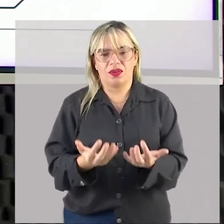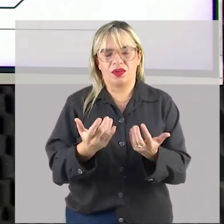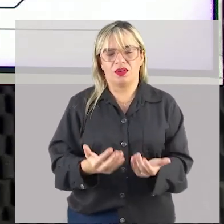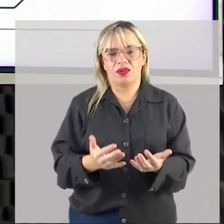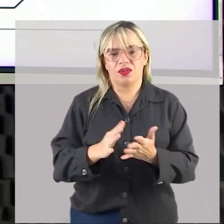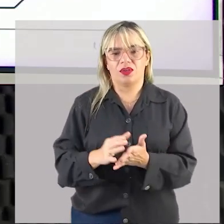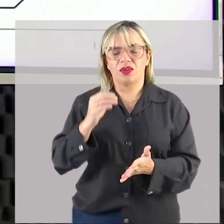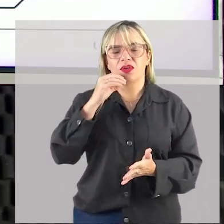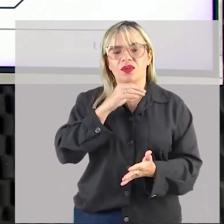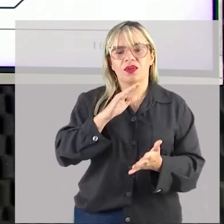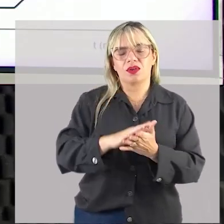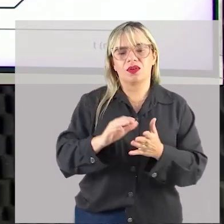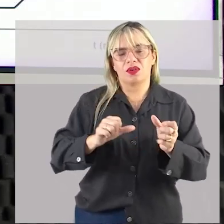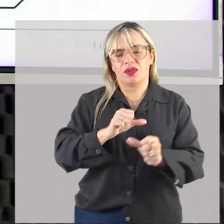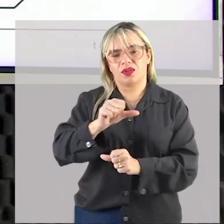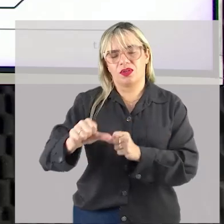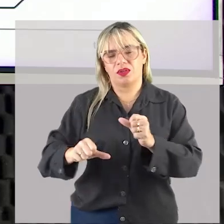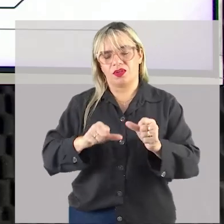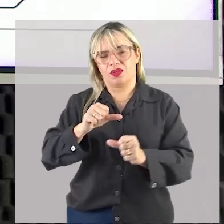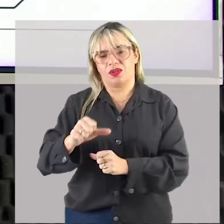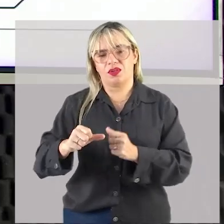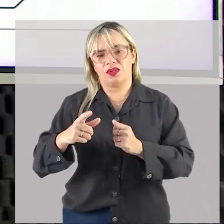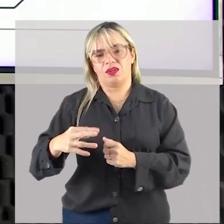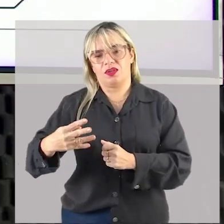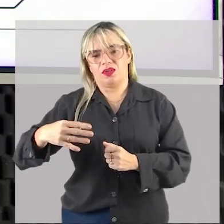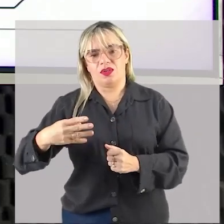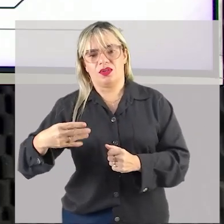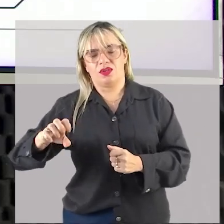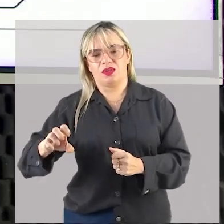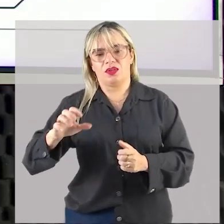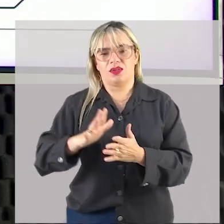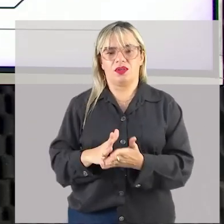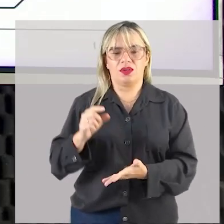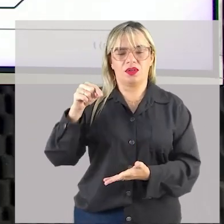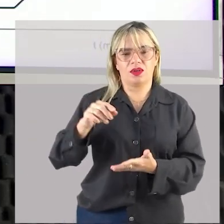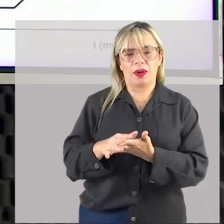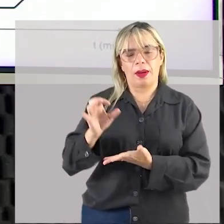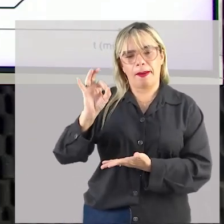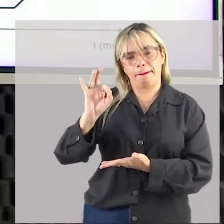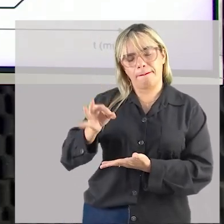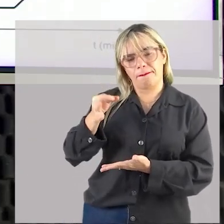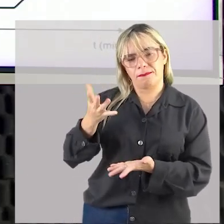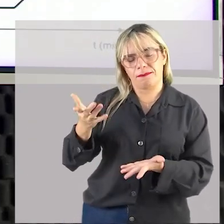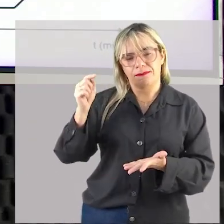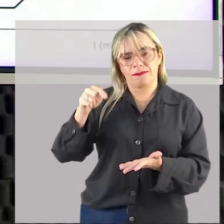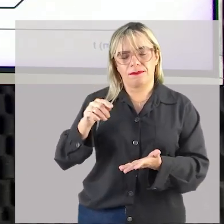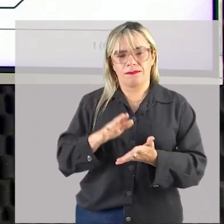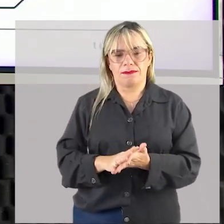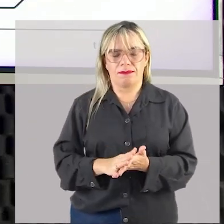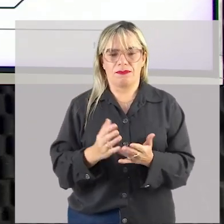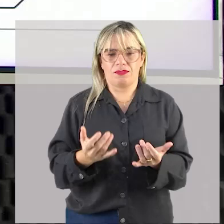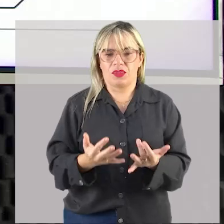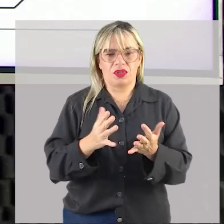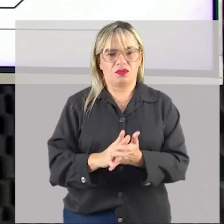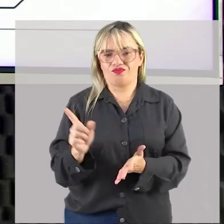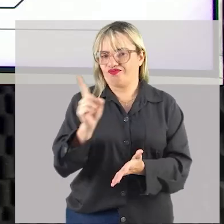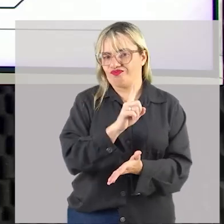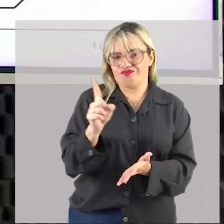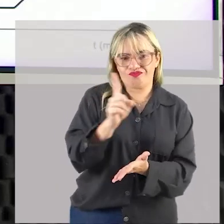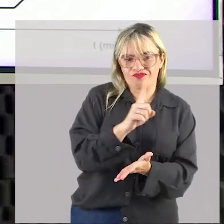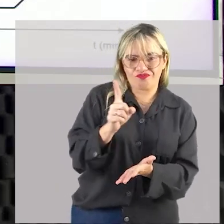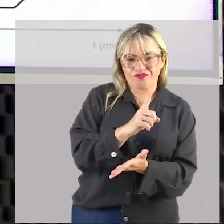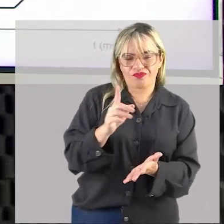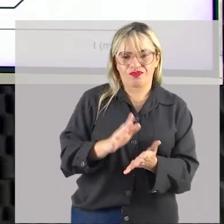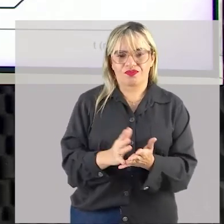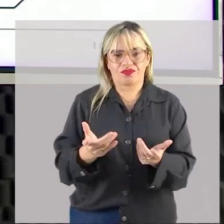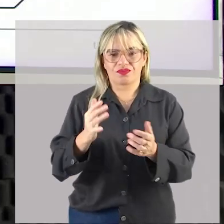para a água, ela usa para mudar de estado, que é o calor latente. Tá certo? Então, quando eu estou em ebulição, não adianta esquentar mais. Tinha